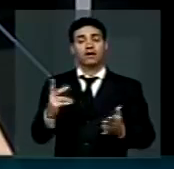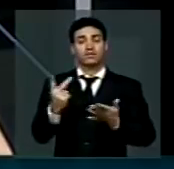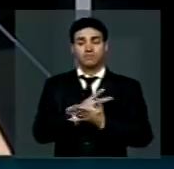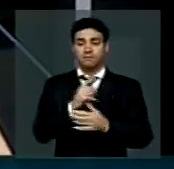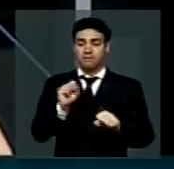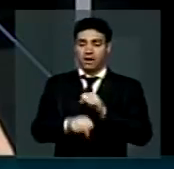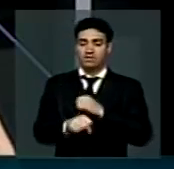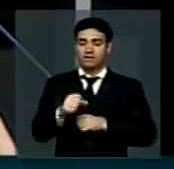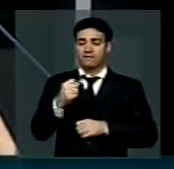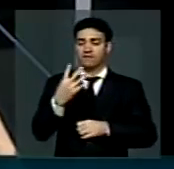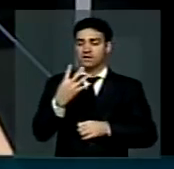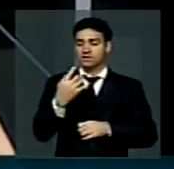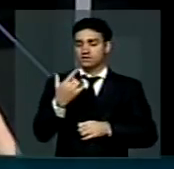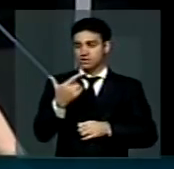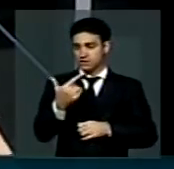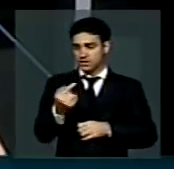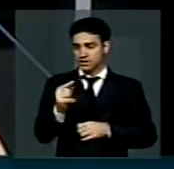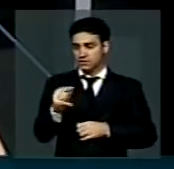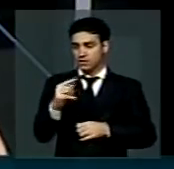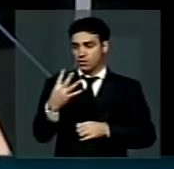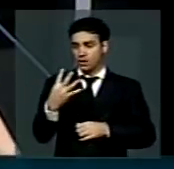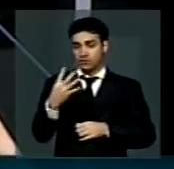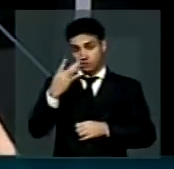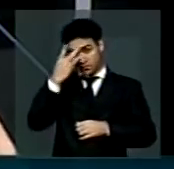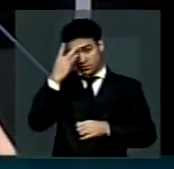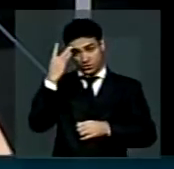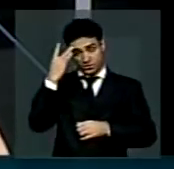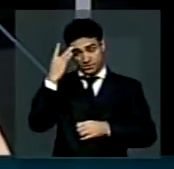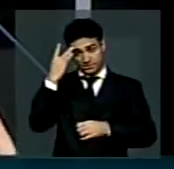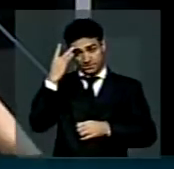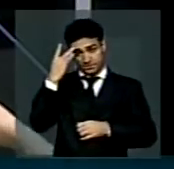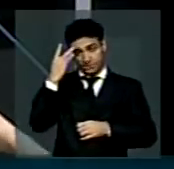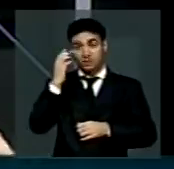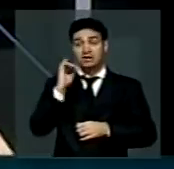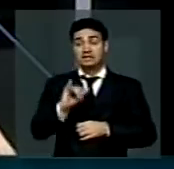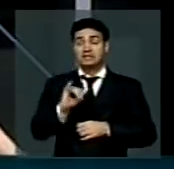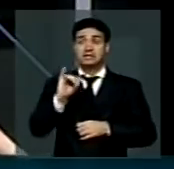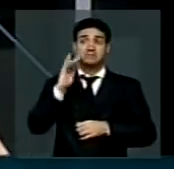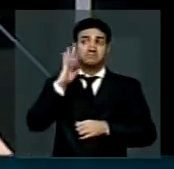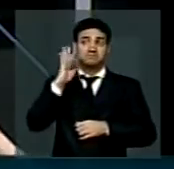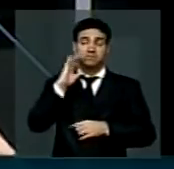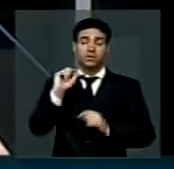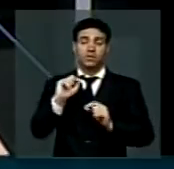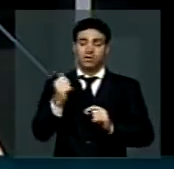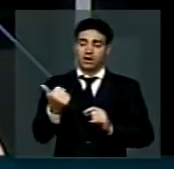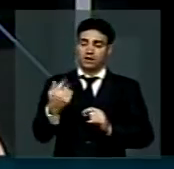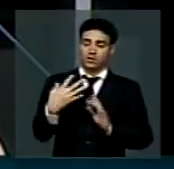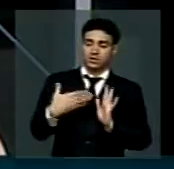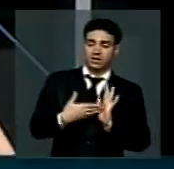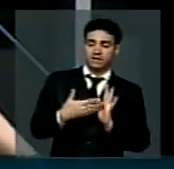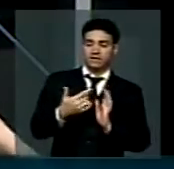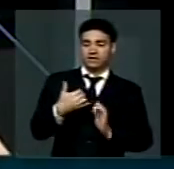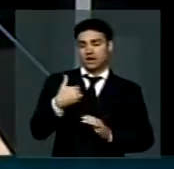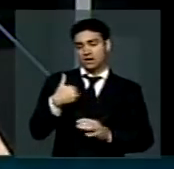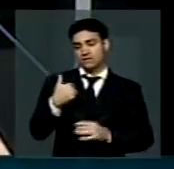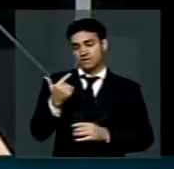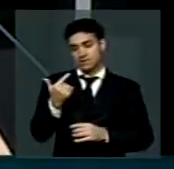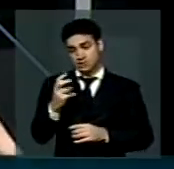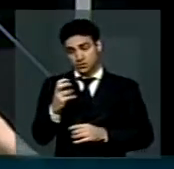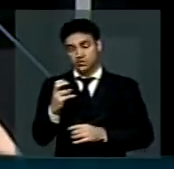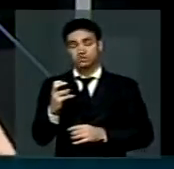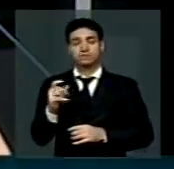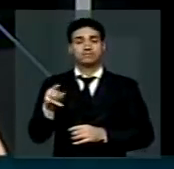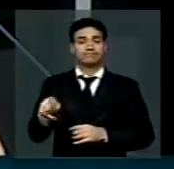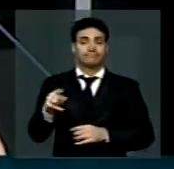27,4 vítimas. Se formos pensar nos nossos jovens de 14 a 25 anos, esses